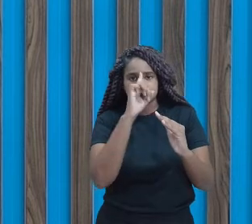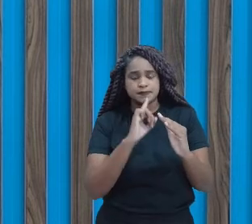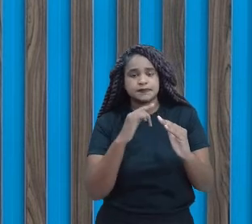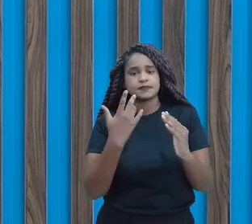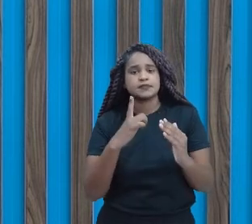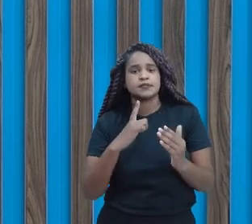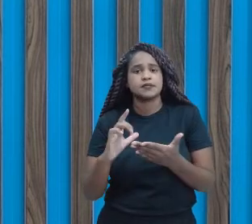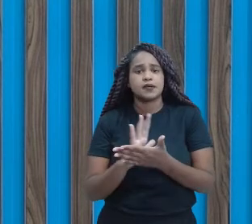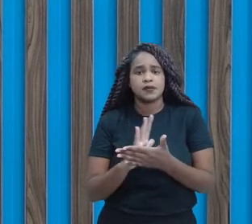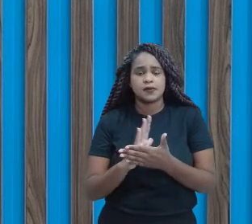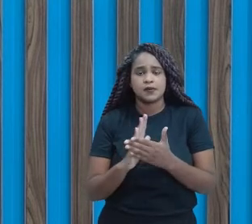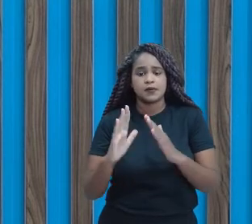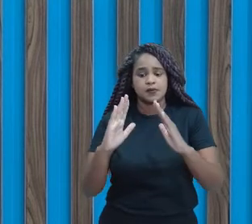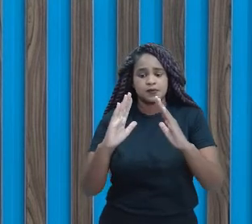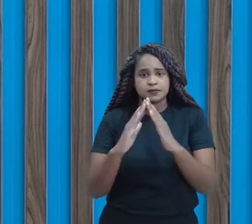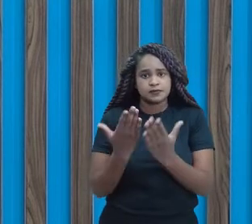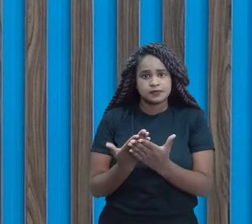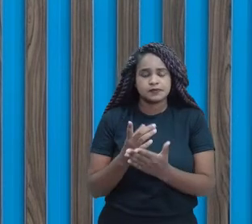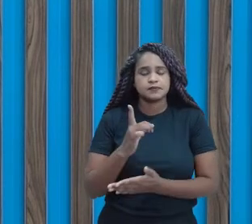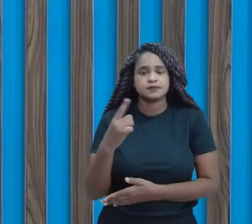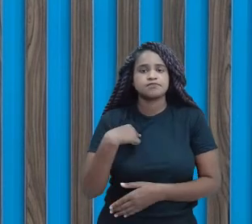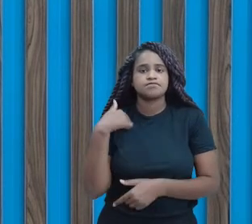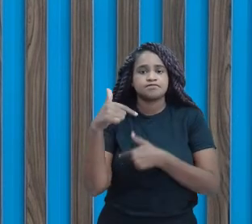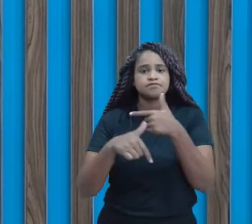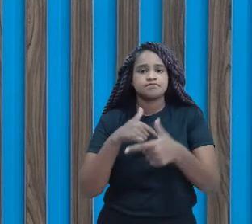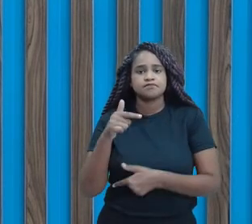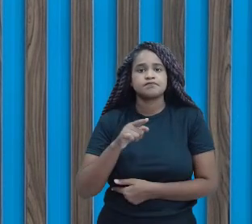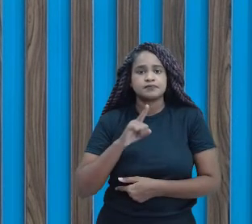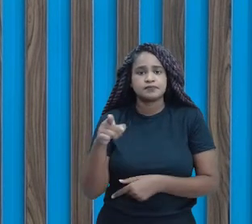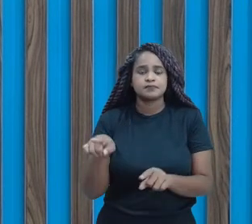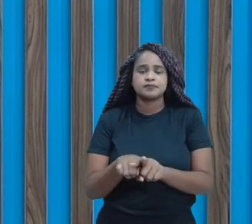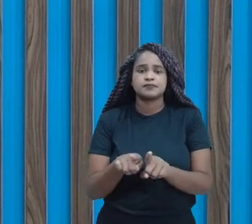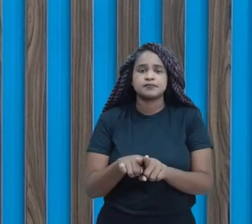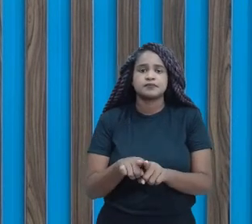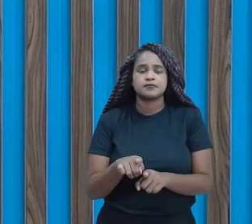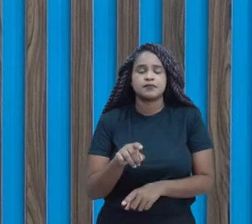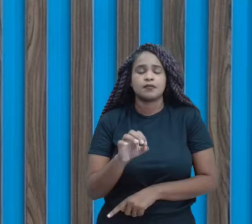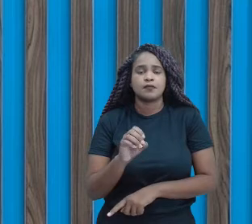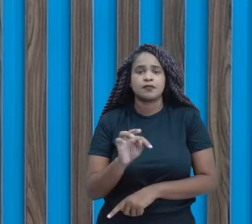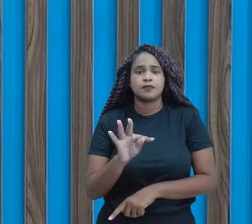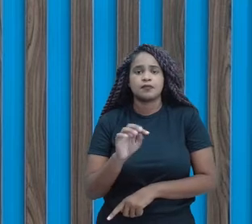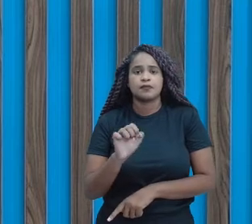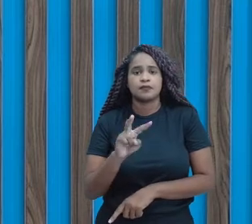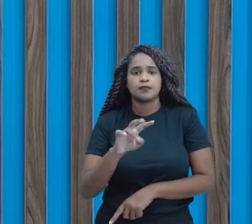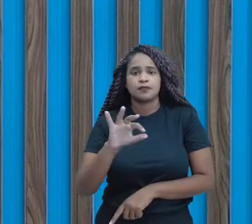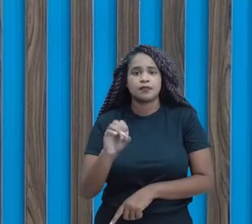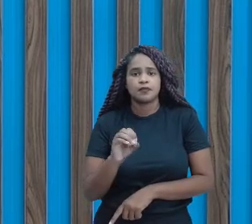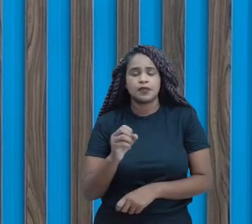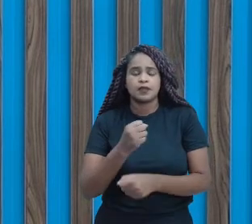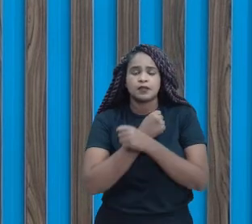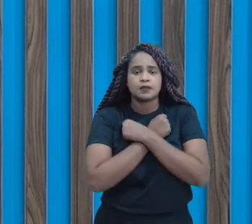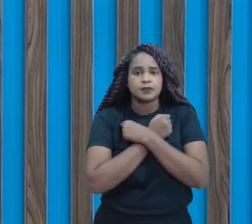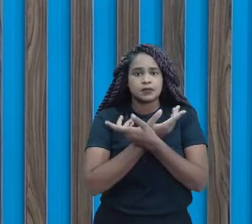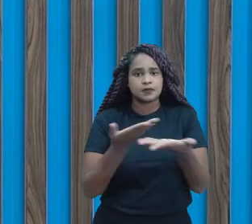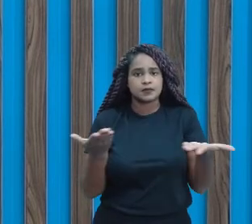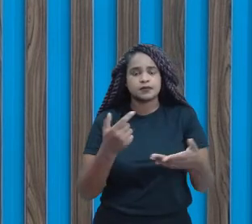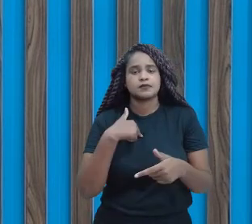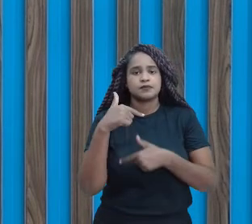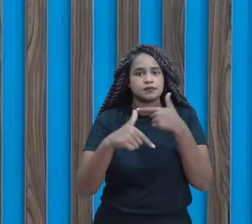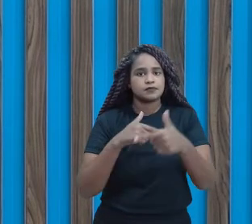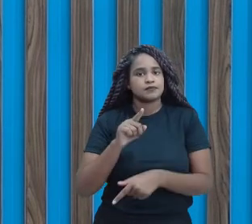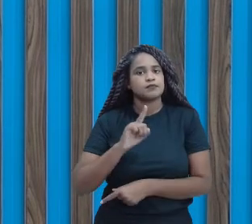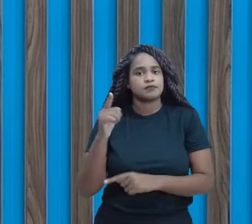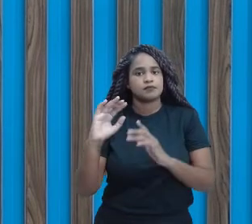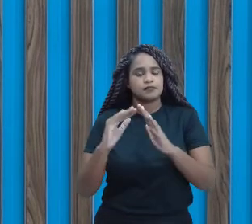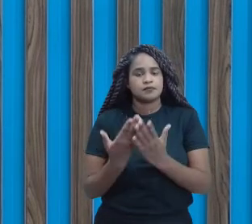Casa Amarela, na Nilo Pereira, trabalhei também na Otávio Meira Lins, um abraço para vocês, viu, gente?